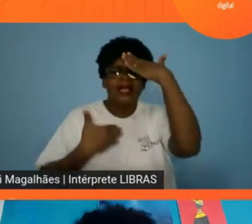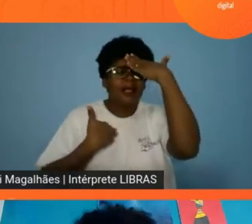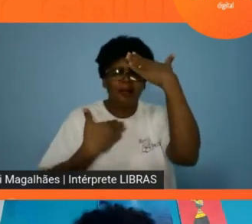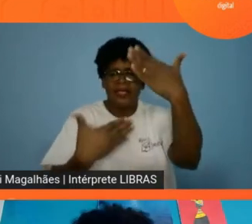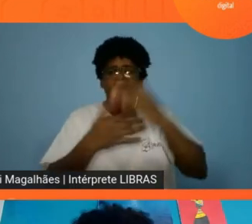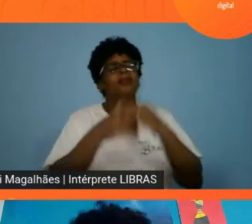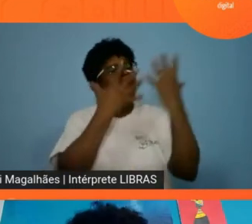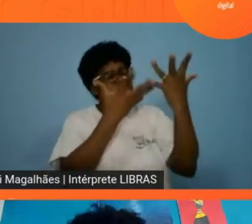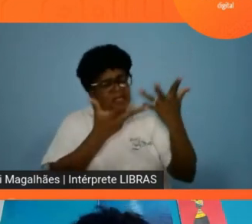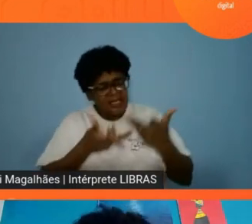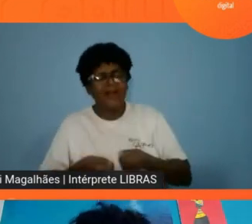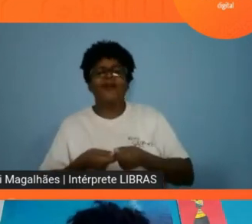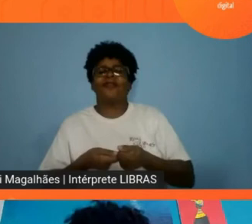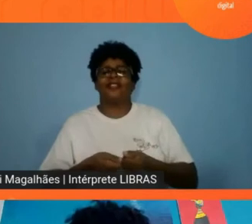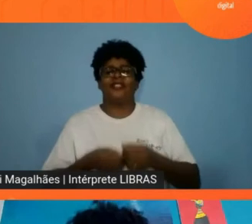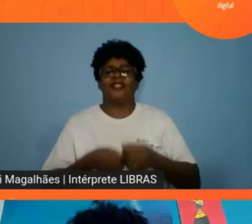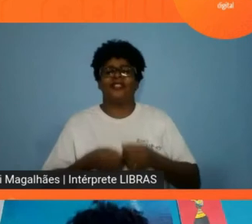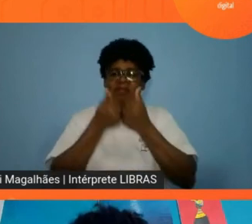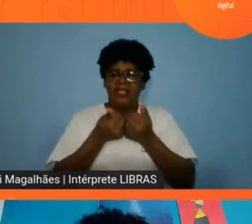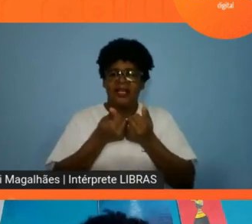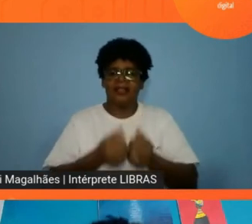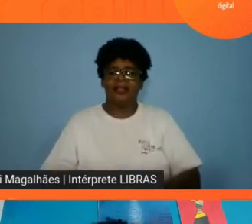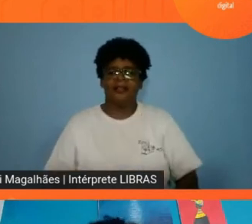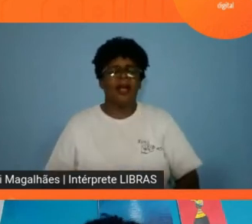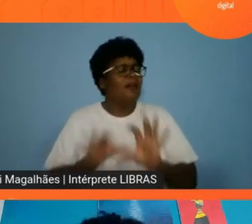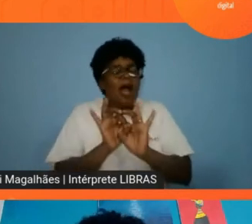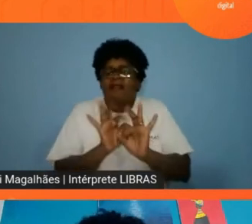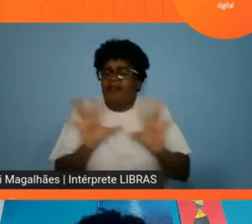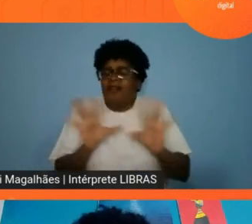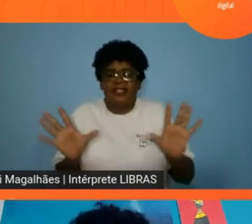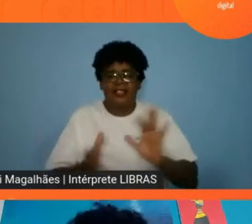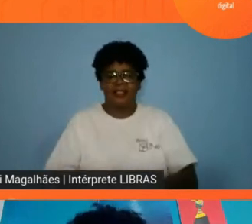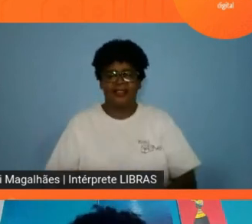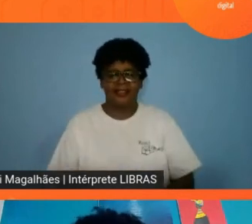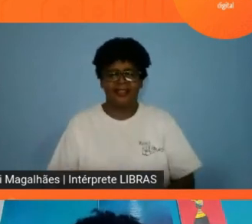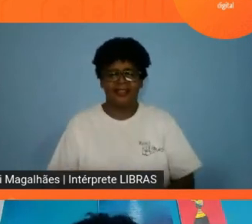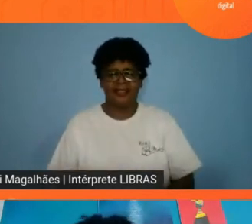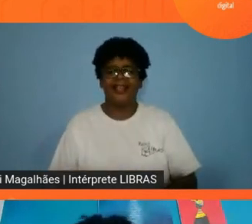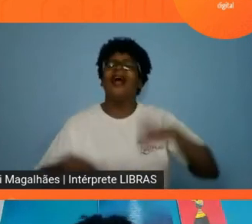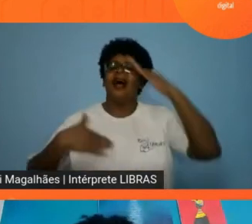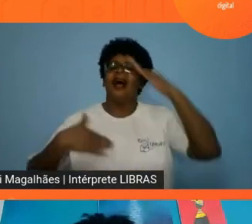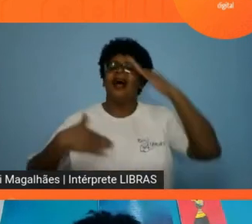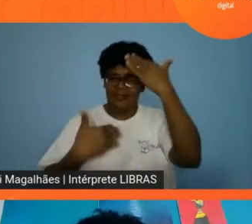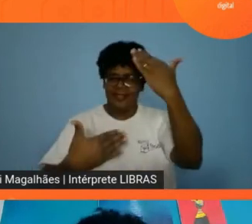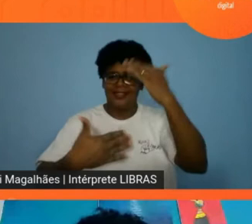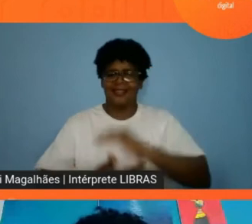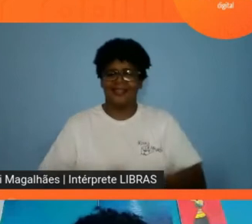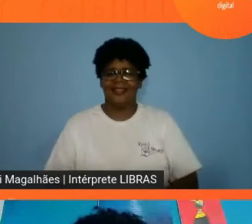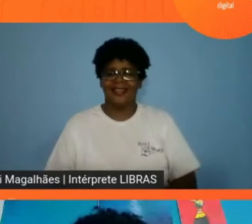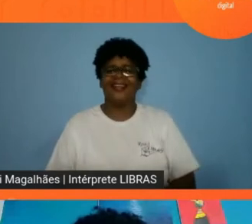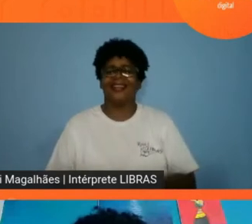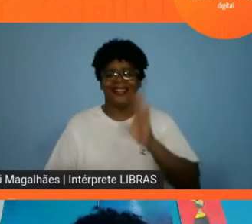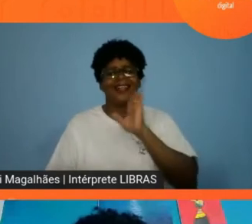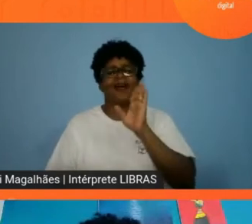nosso convite, Ingrid. Fique à vontade. Muito obrigada. Consegue me ouvir agora melhor,